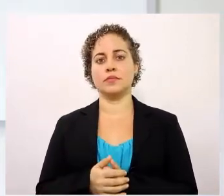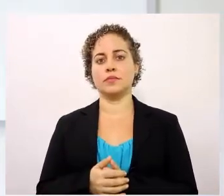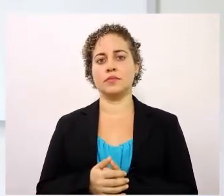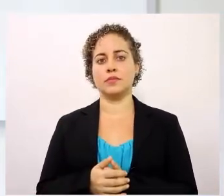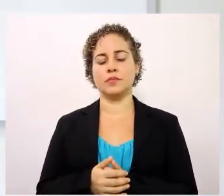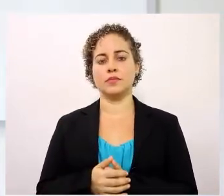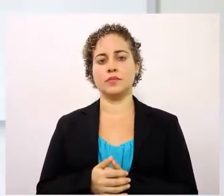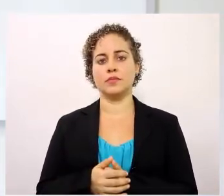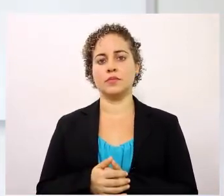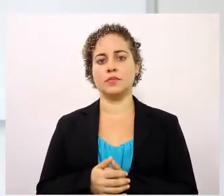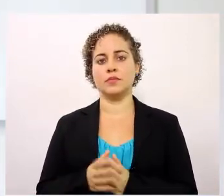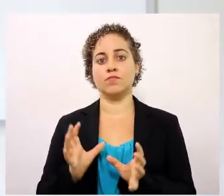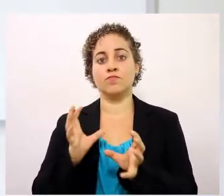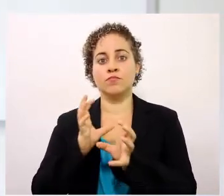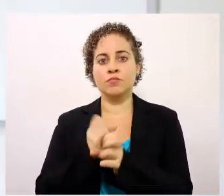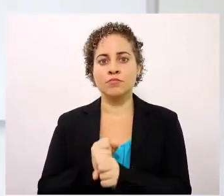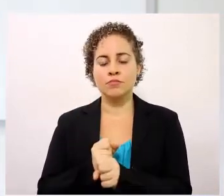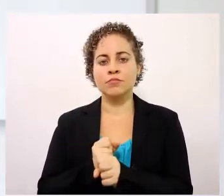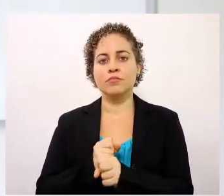dá